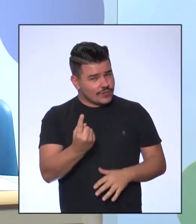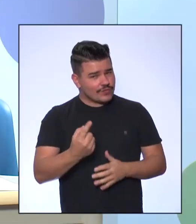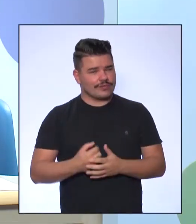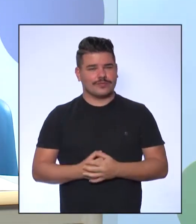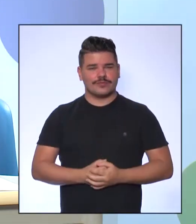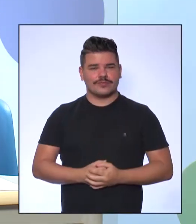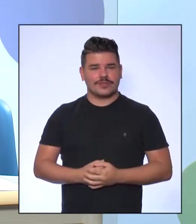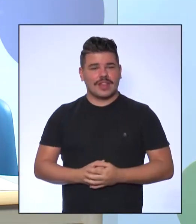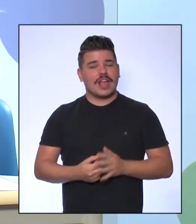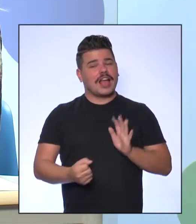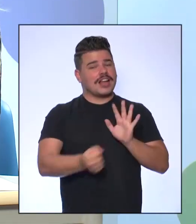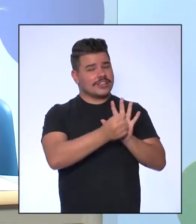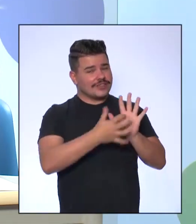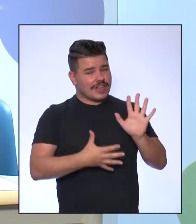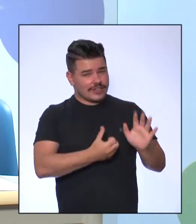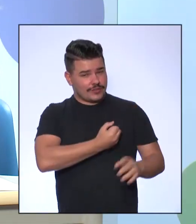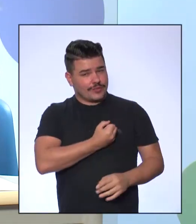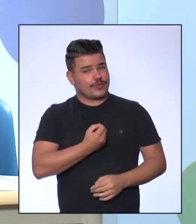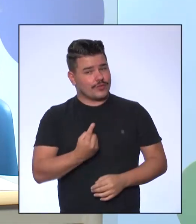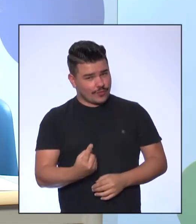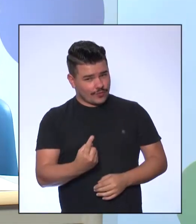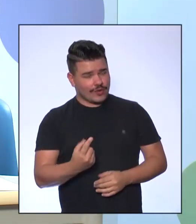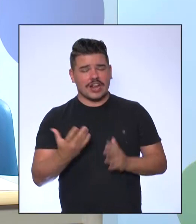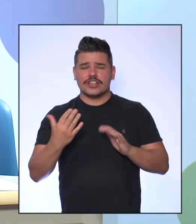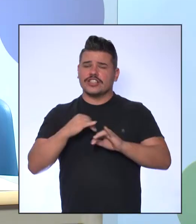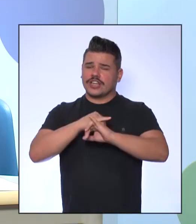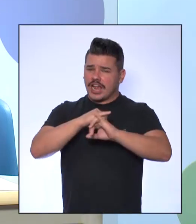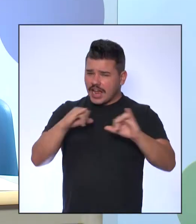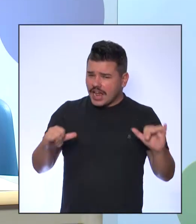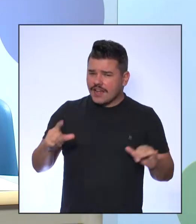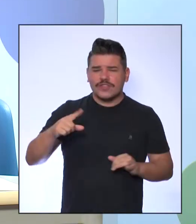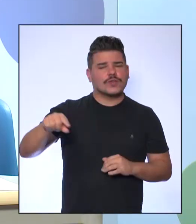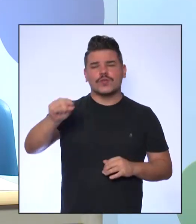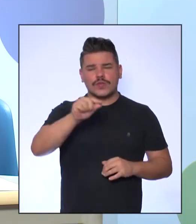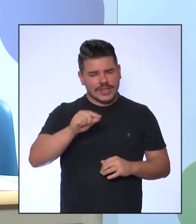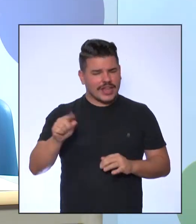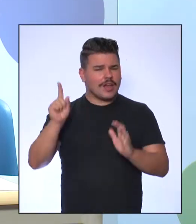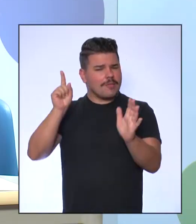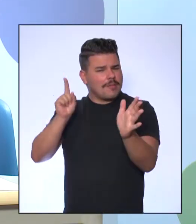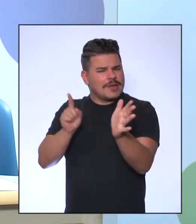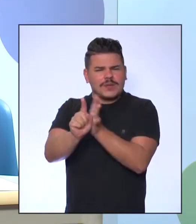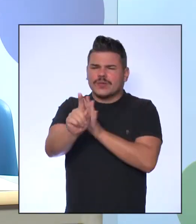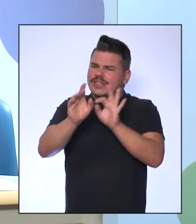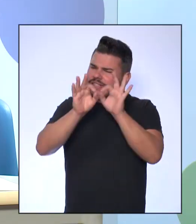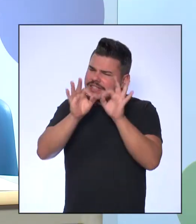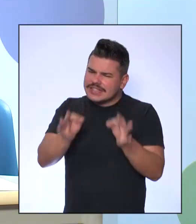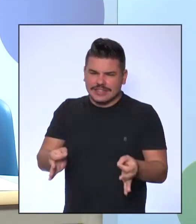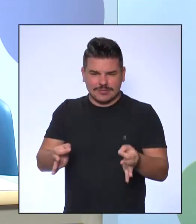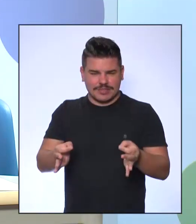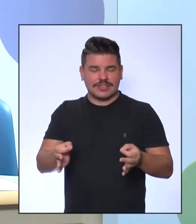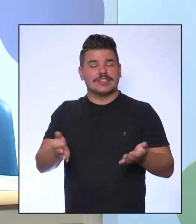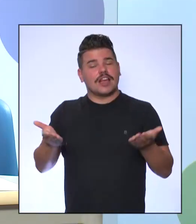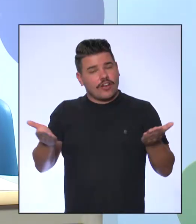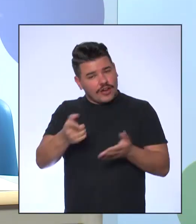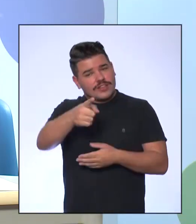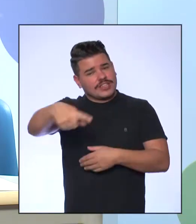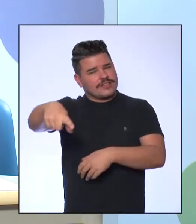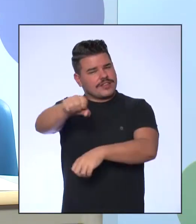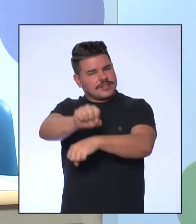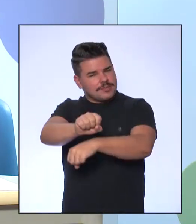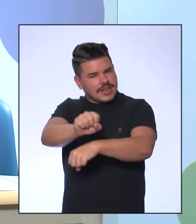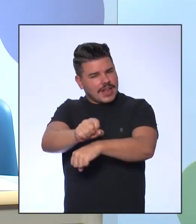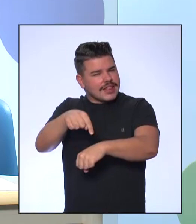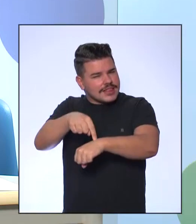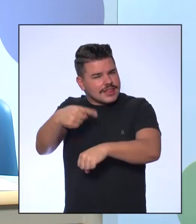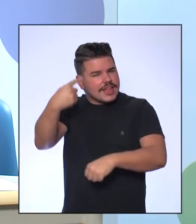na atividade 1, a gente trouxe uma questão, né, que é uma questão bastante simples, inclusive, que a gente vai dar um tempo para vocês